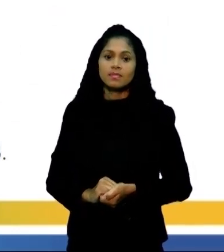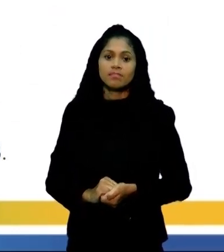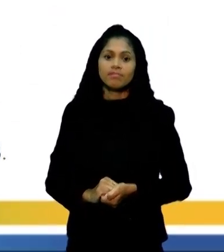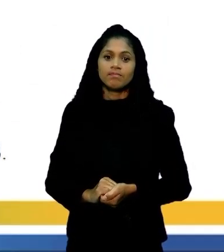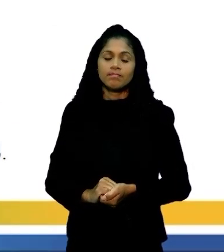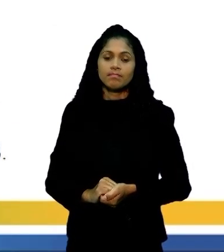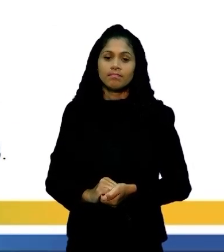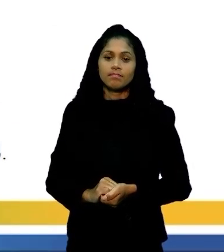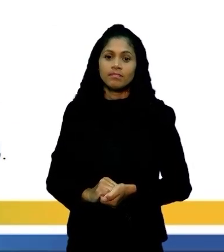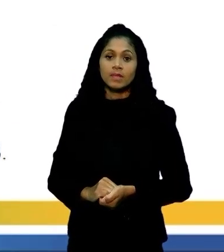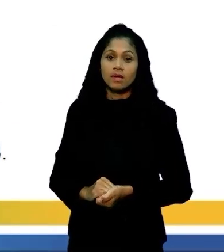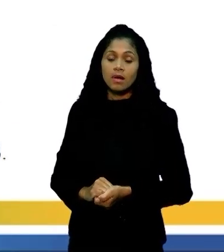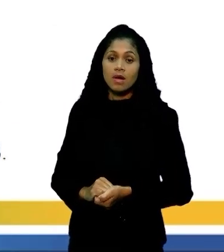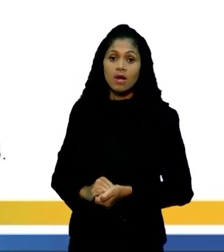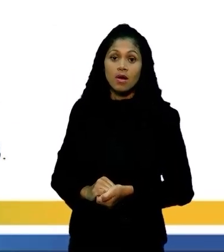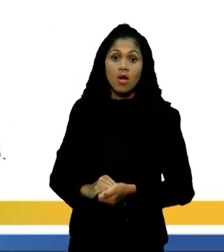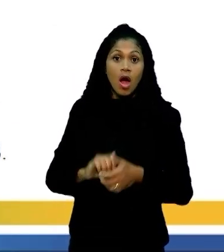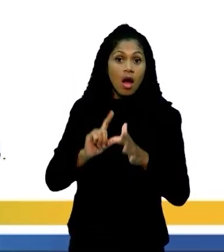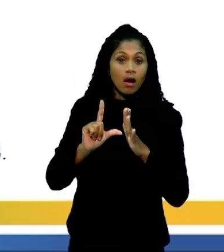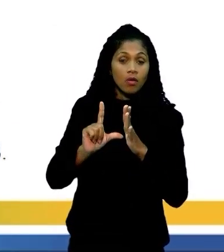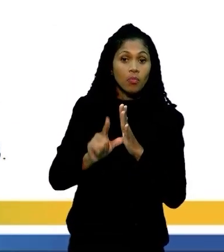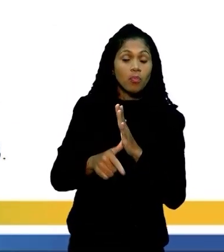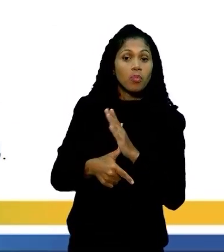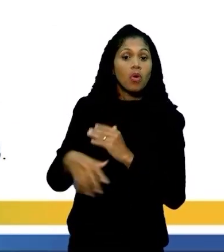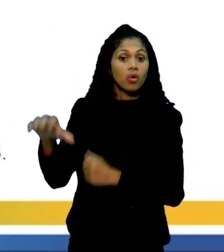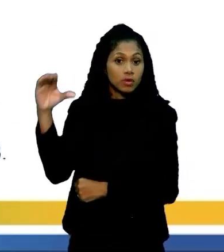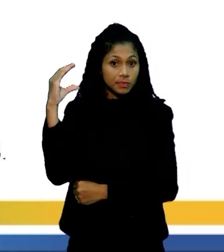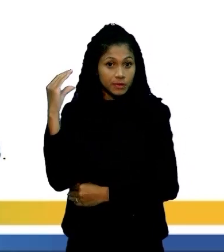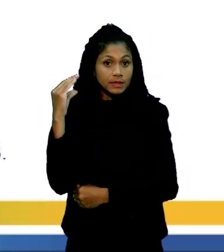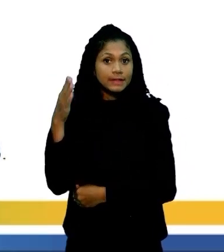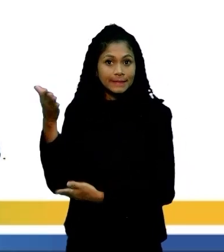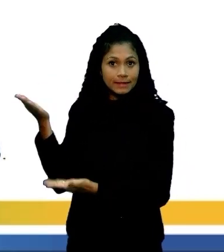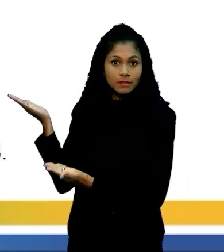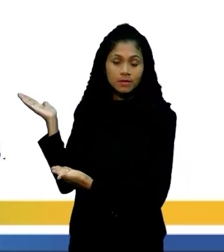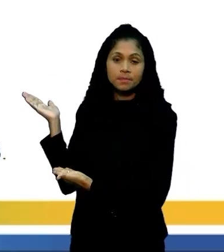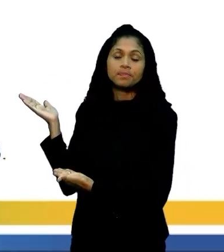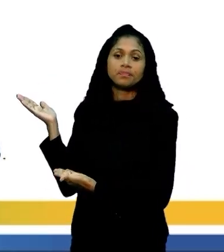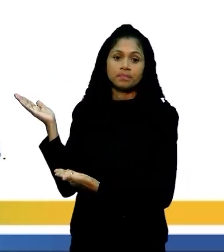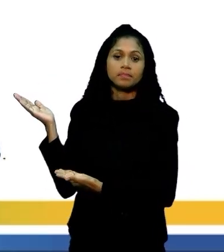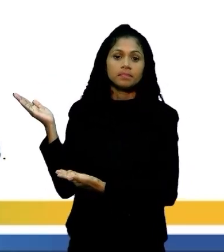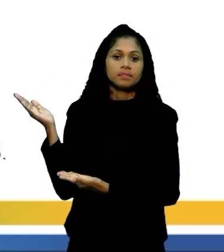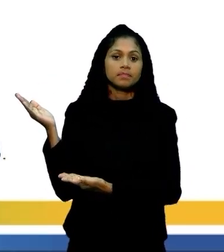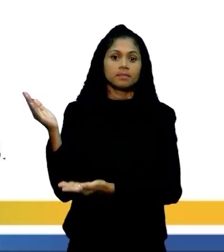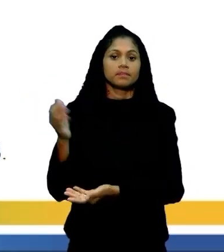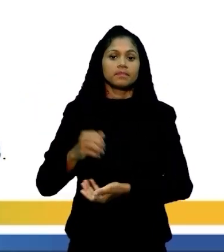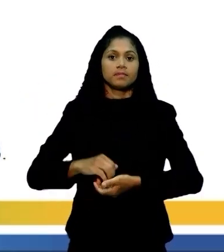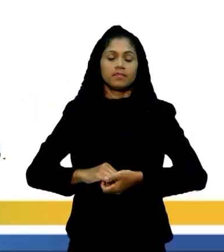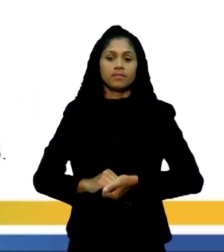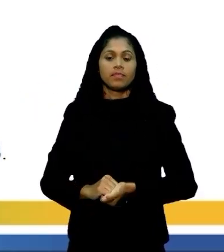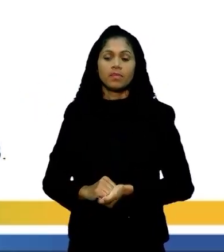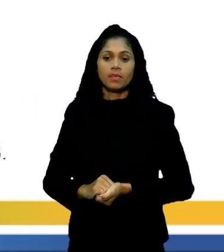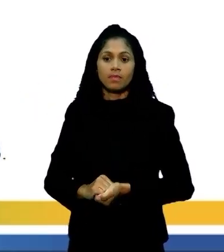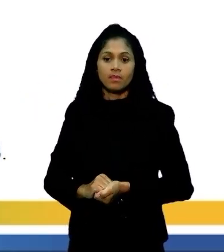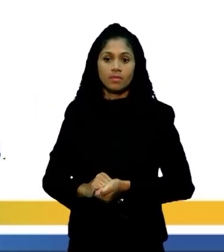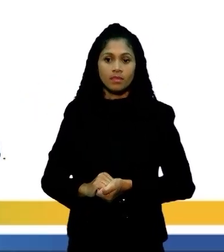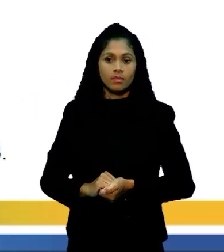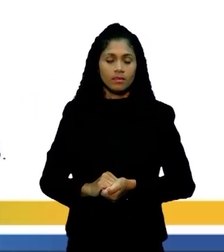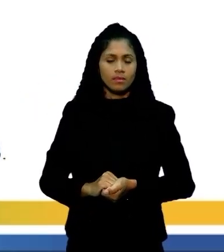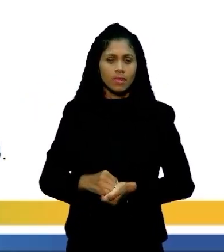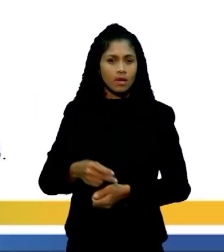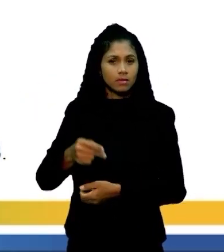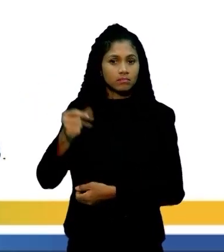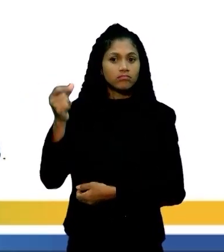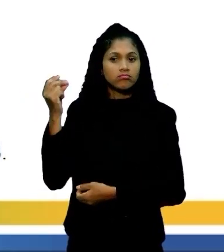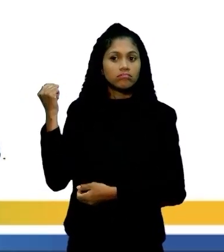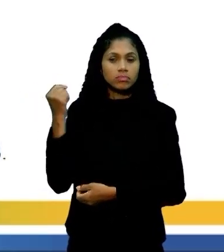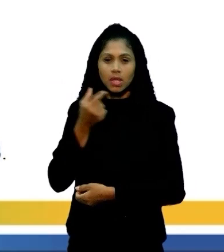Então, a partir da descoberta do plutônio em 1940, Seaborg, que é o cientista lá dos Estados